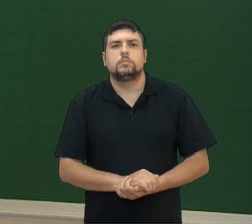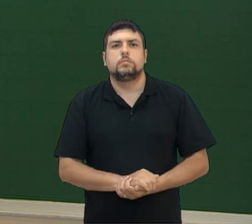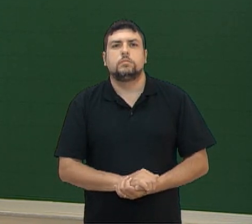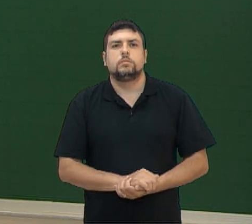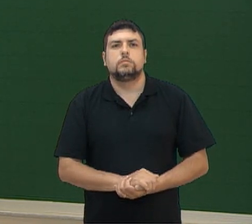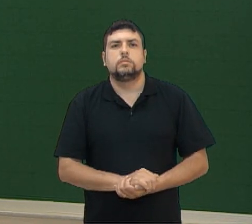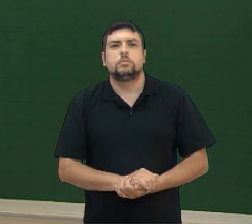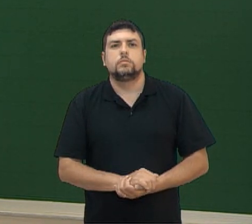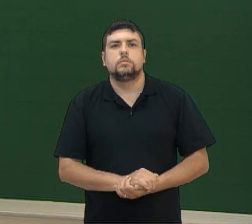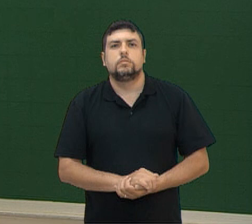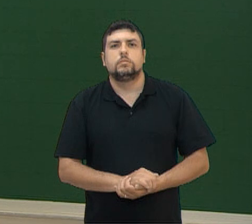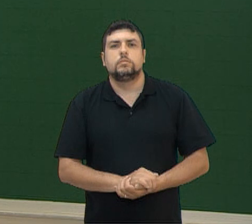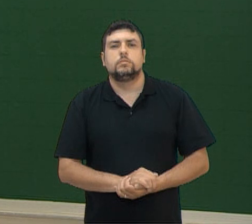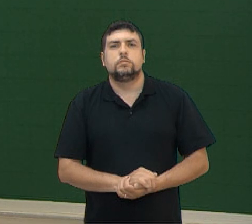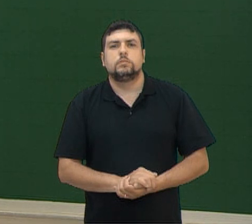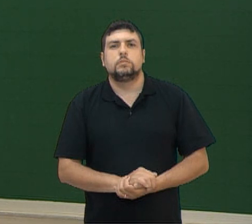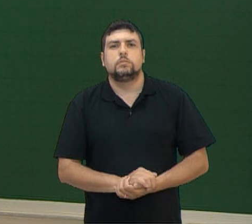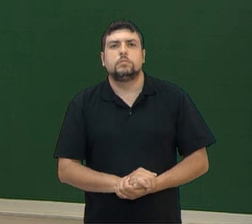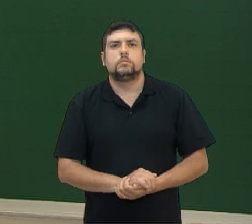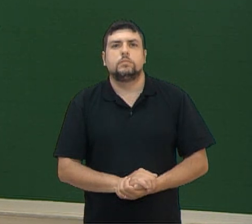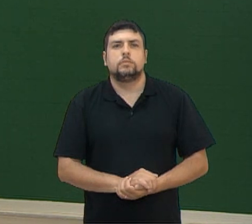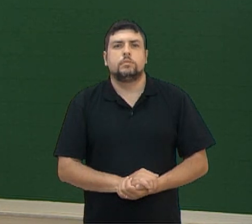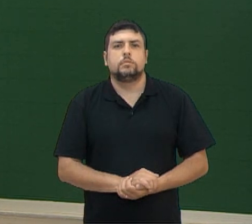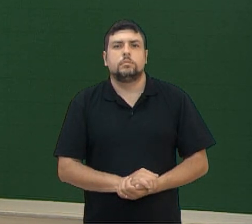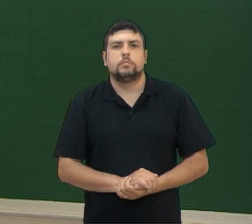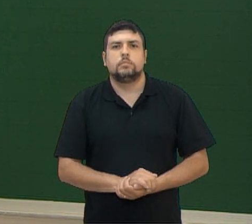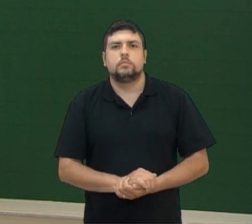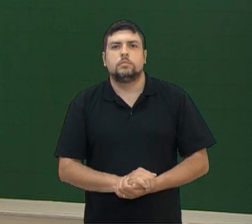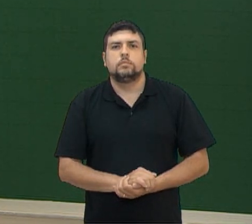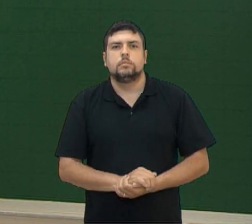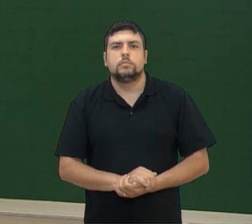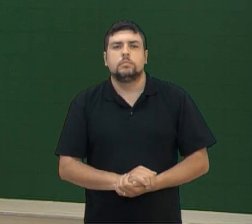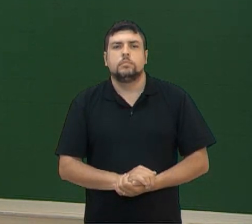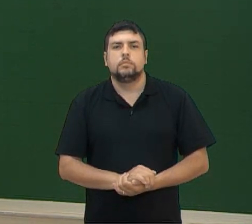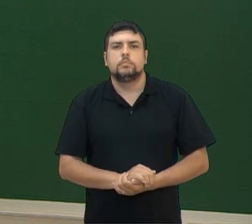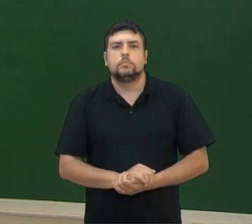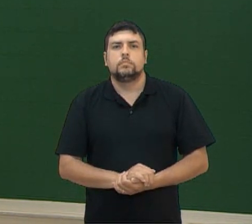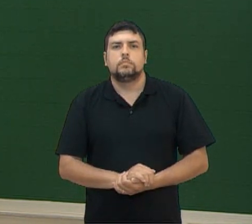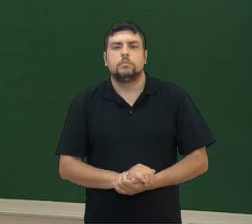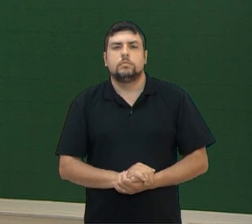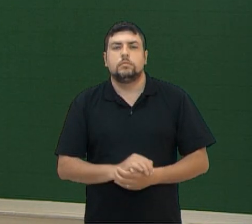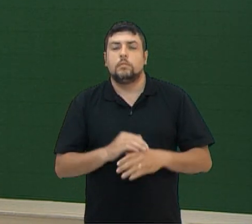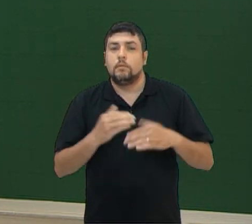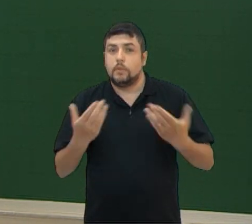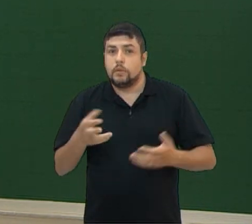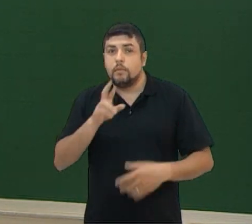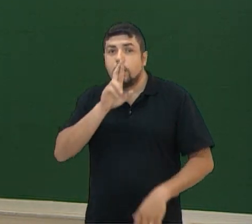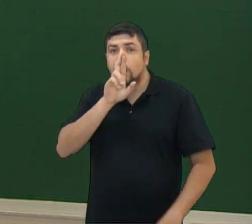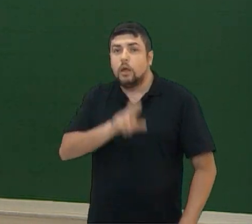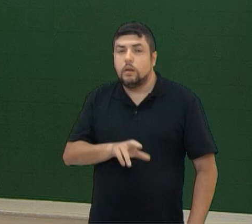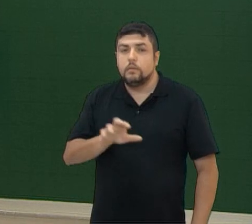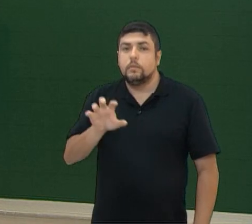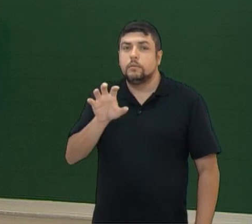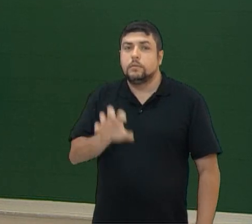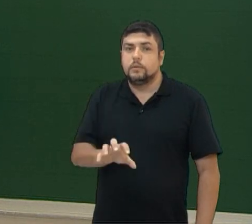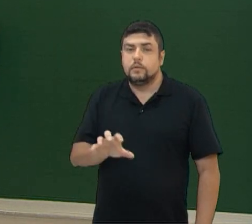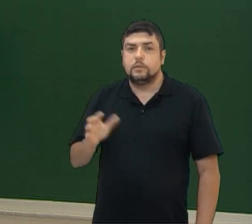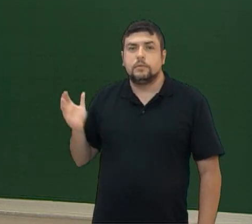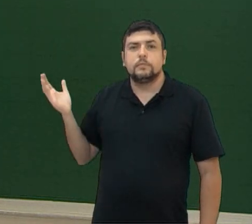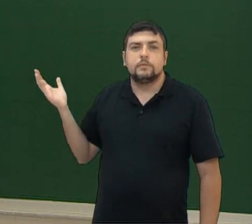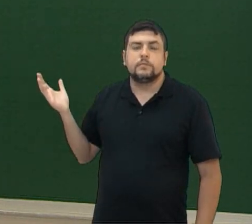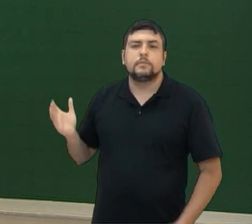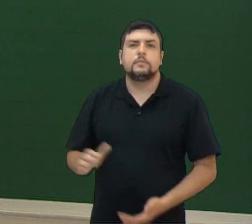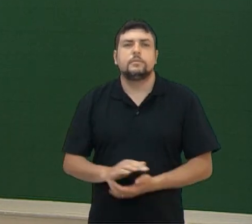raiz de 3, não estamos usando o valor aproximado, eu deixo assim a minha resposta. Então, x